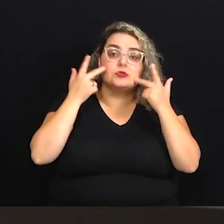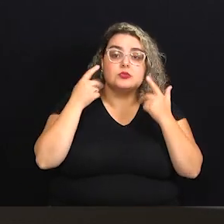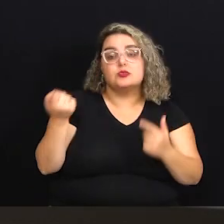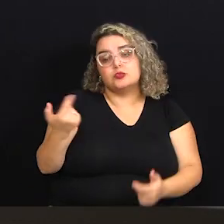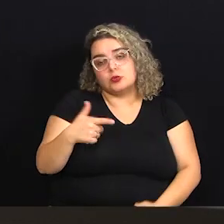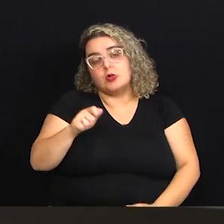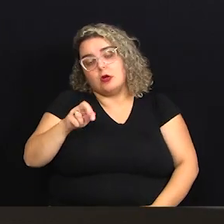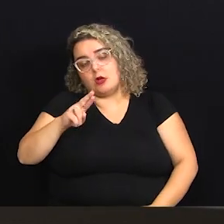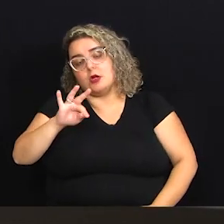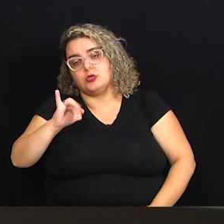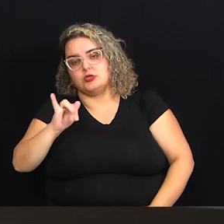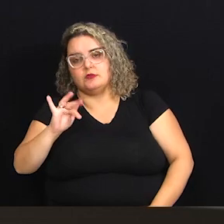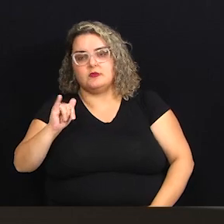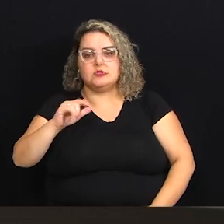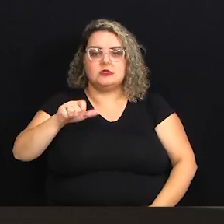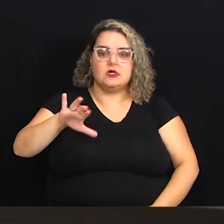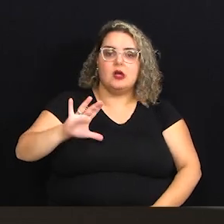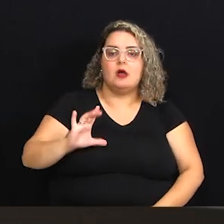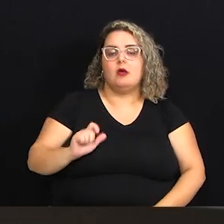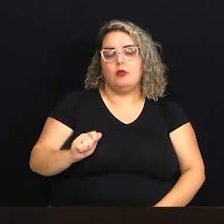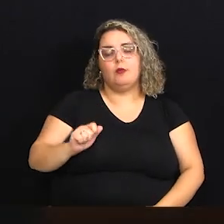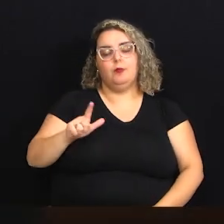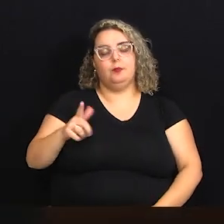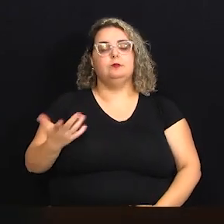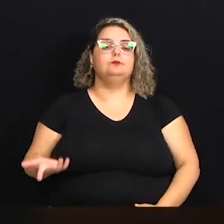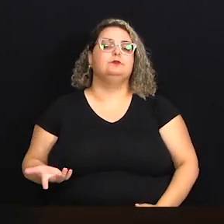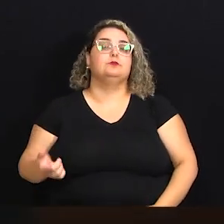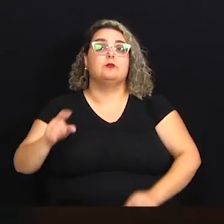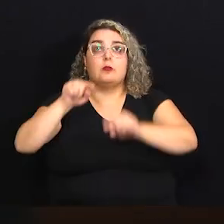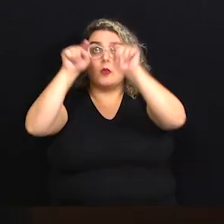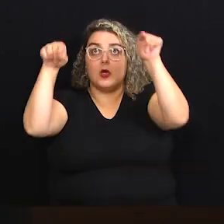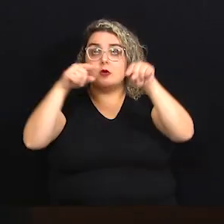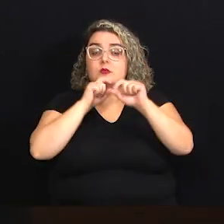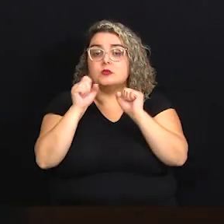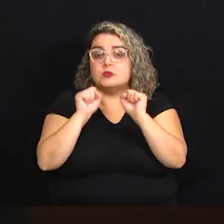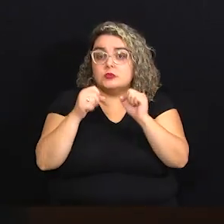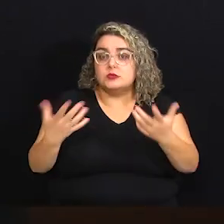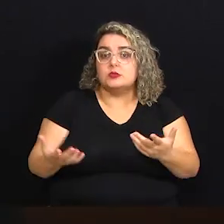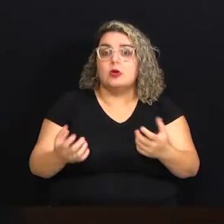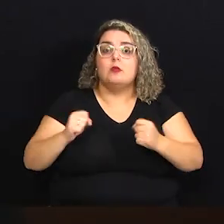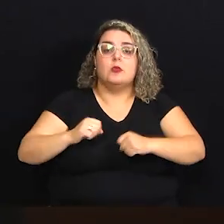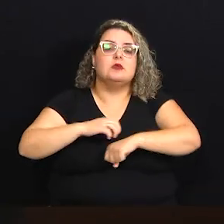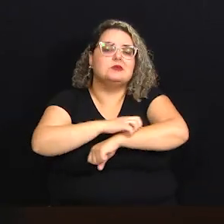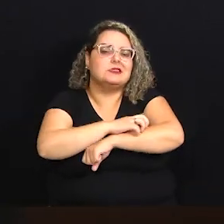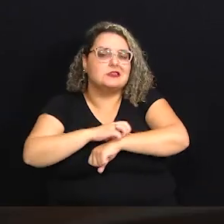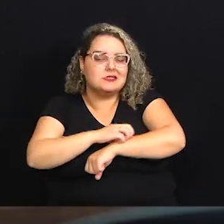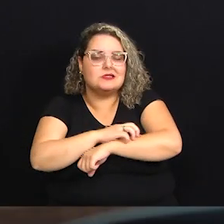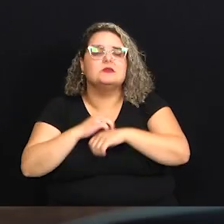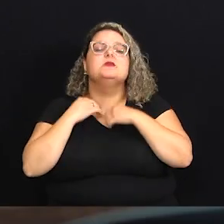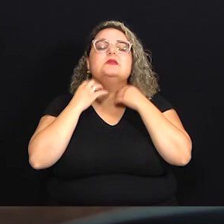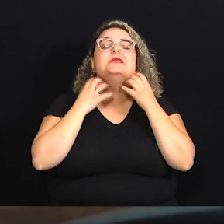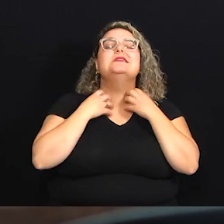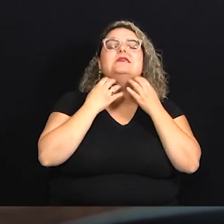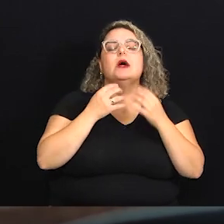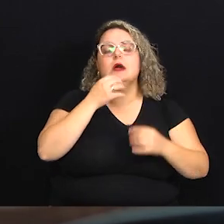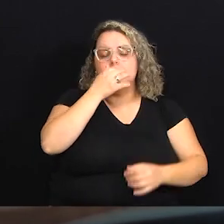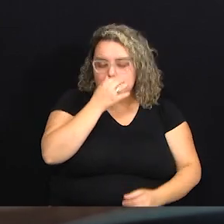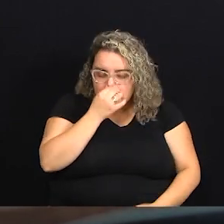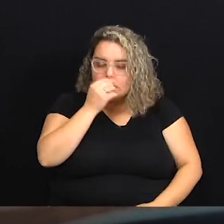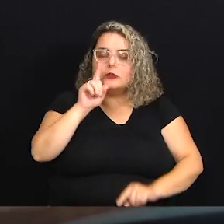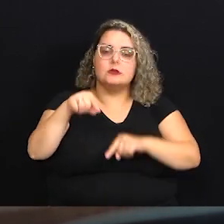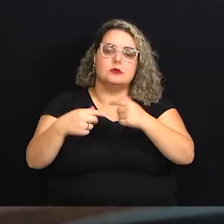questão natural do que artificial. O ar-condicionado, que também, dependendo do aparelho, pode causar alergias